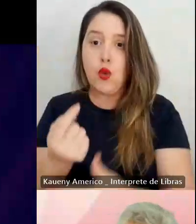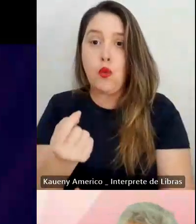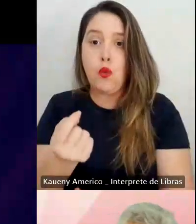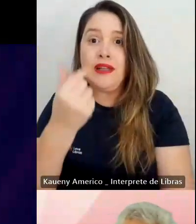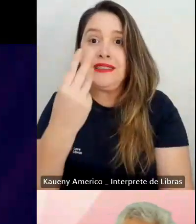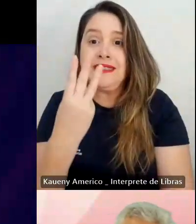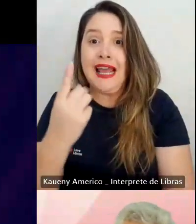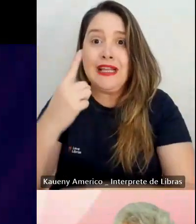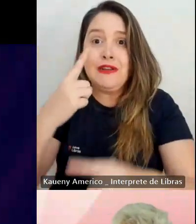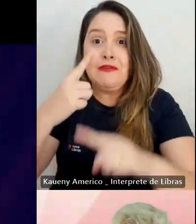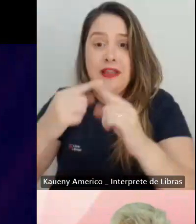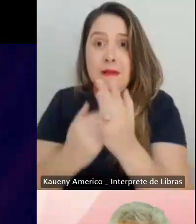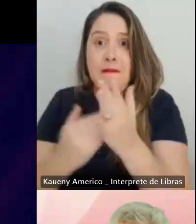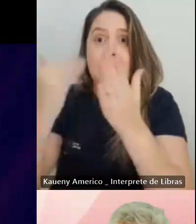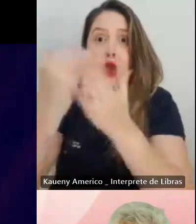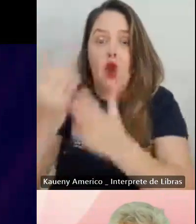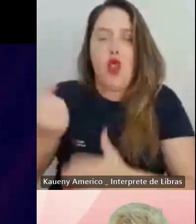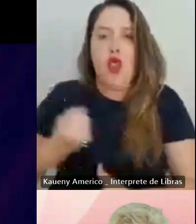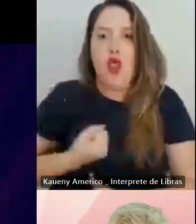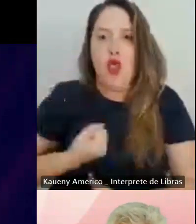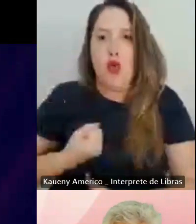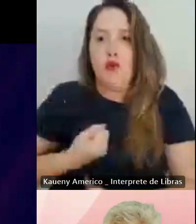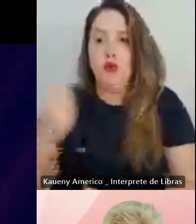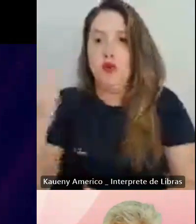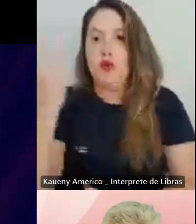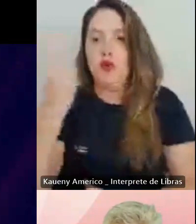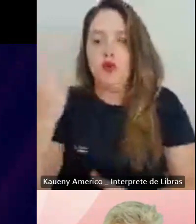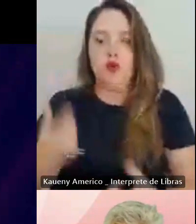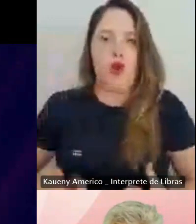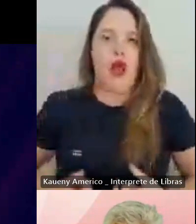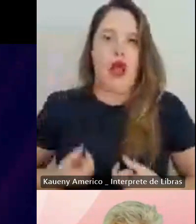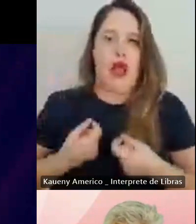maior o número do segundo câncer. E